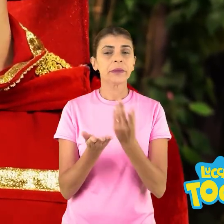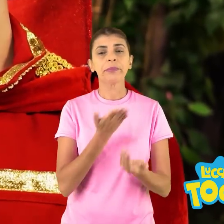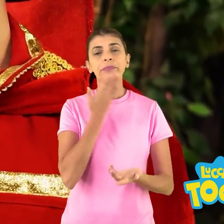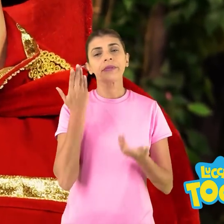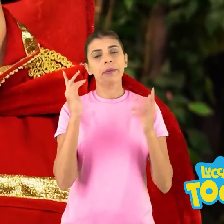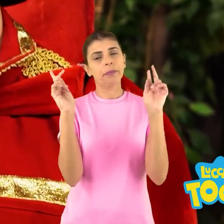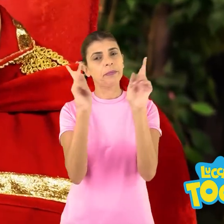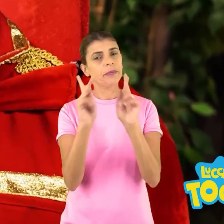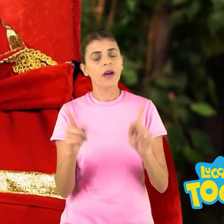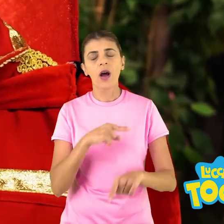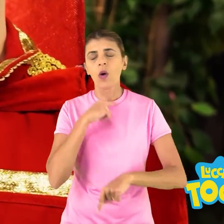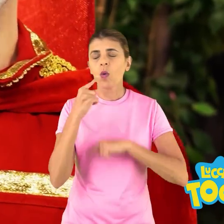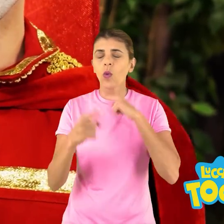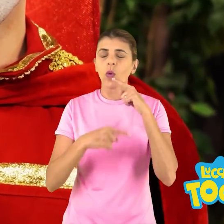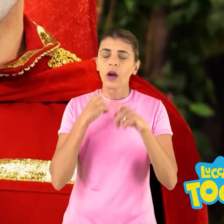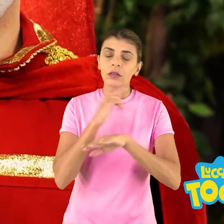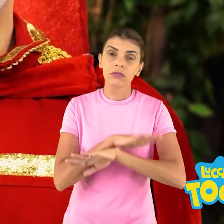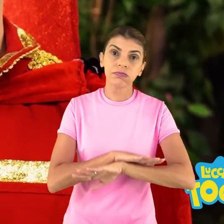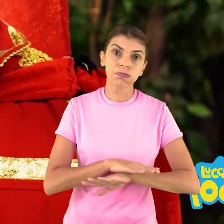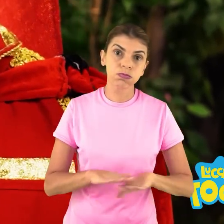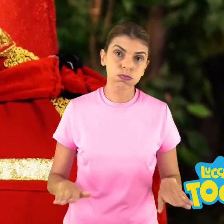paz. Eu não aguento mais isso.